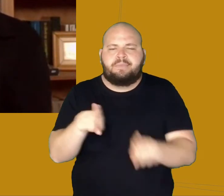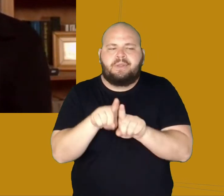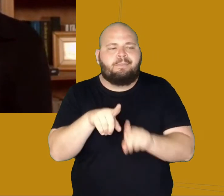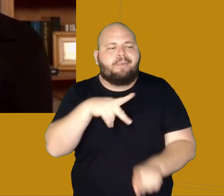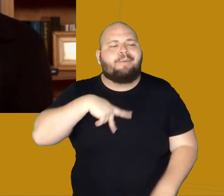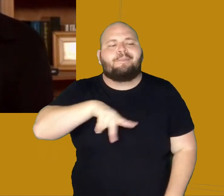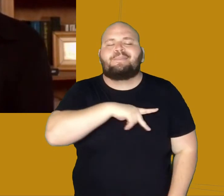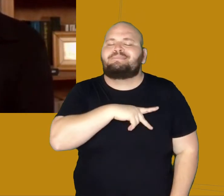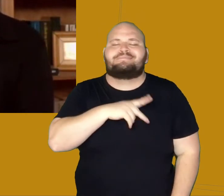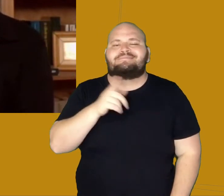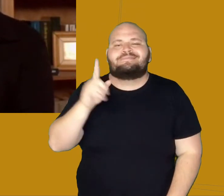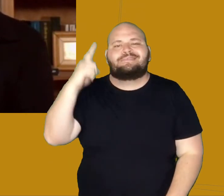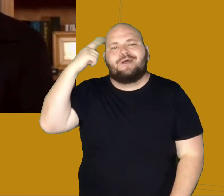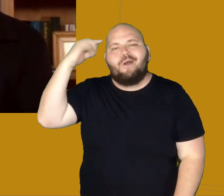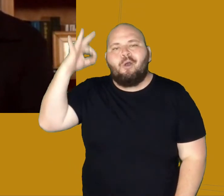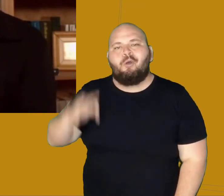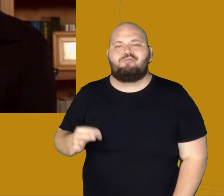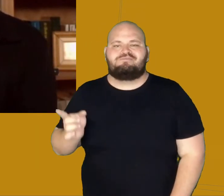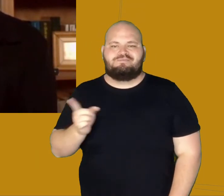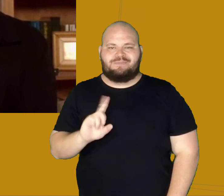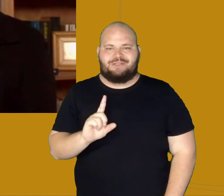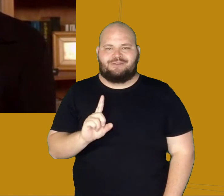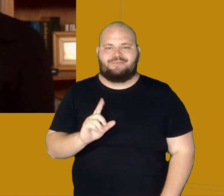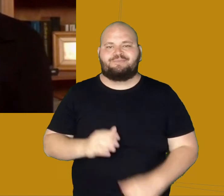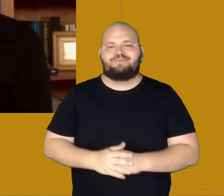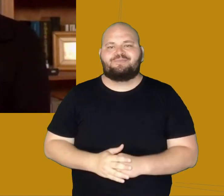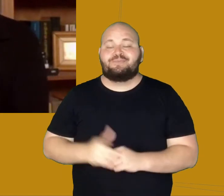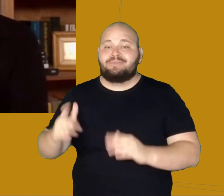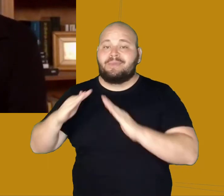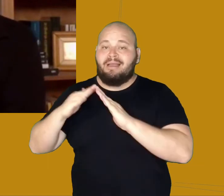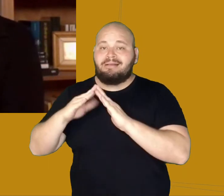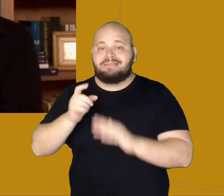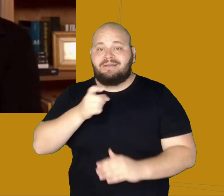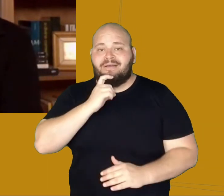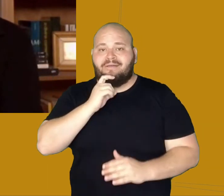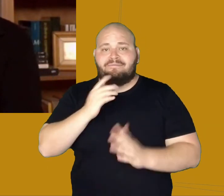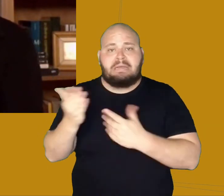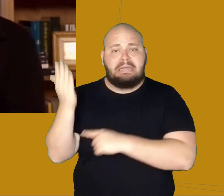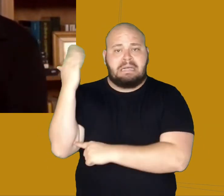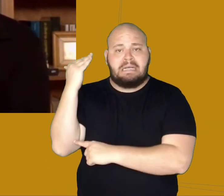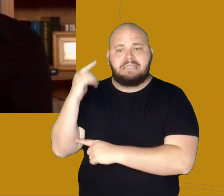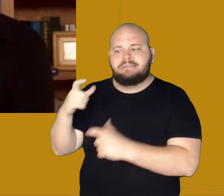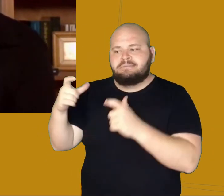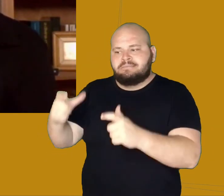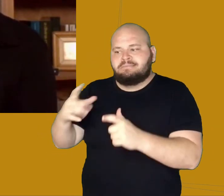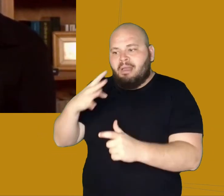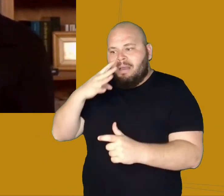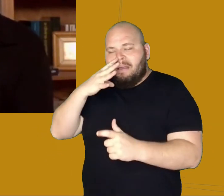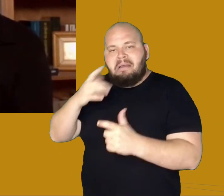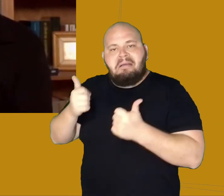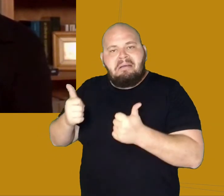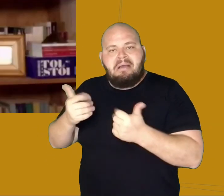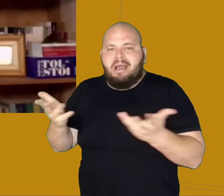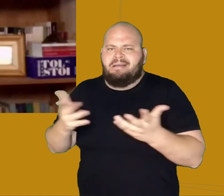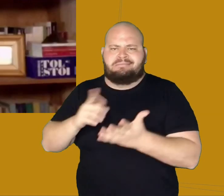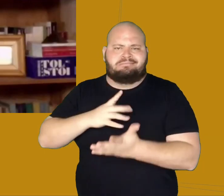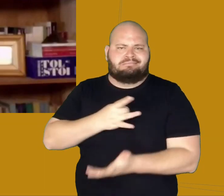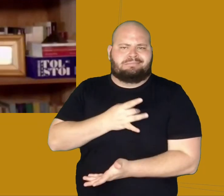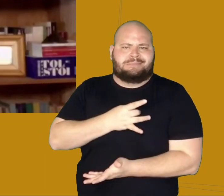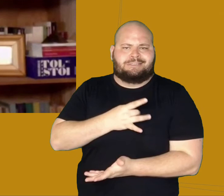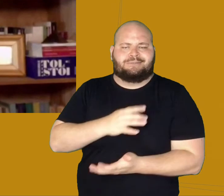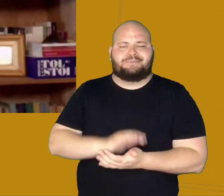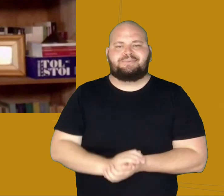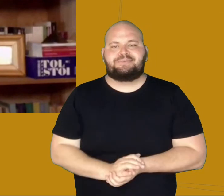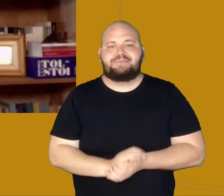não compreendido pelas pessoas. Igualmente, a Casa Verde deixa de ser um local em que a cidade admira. Na